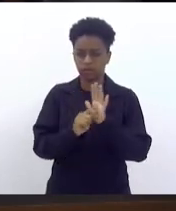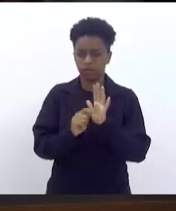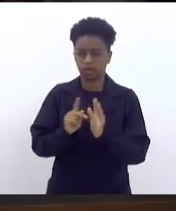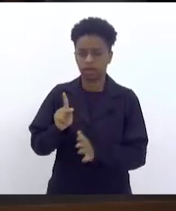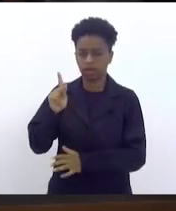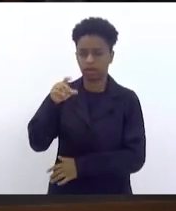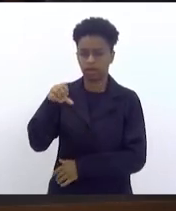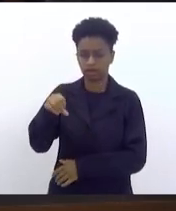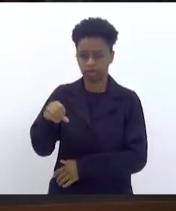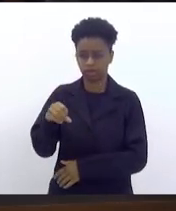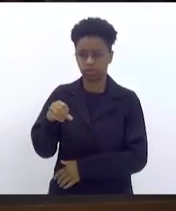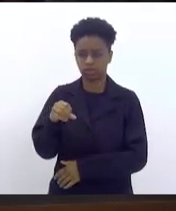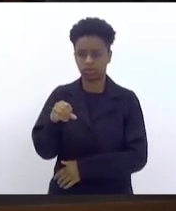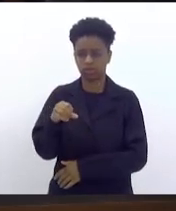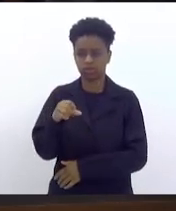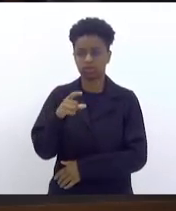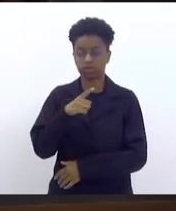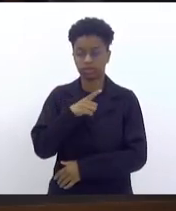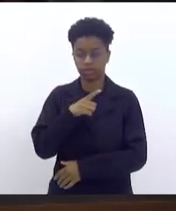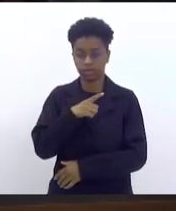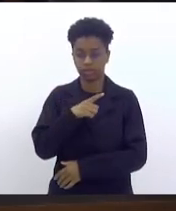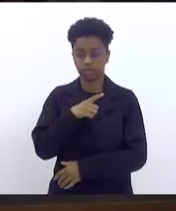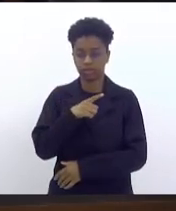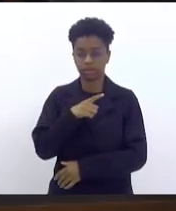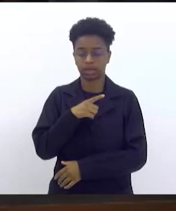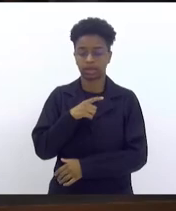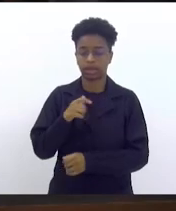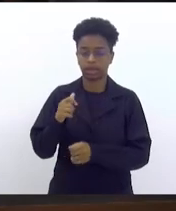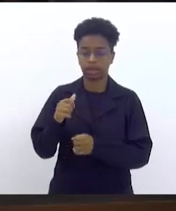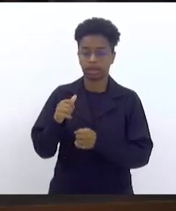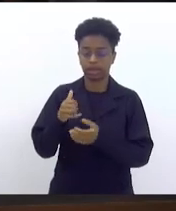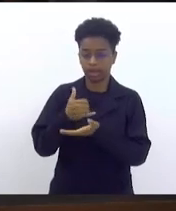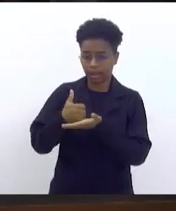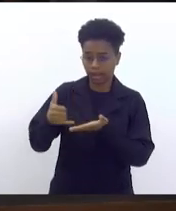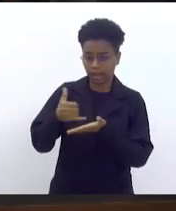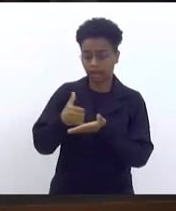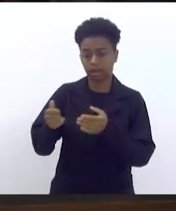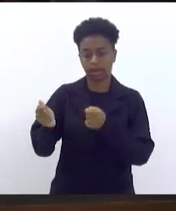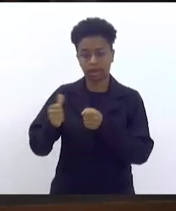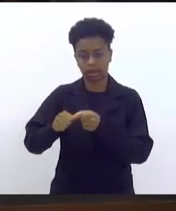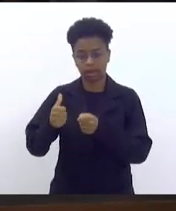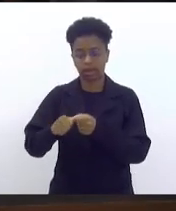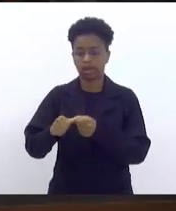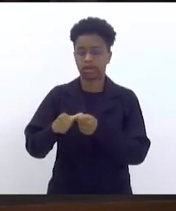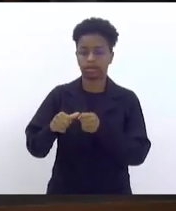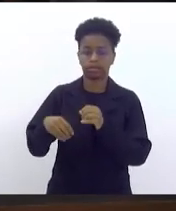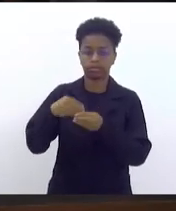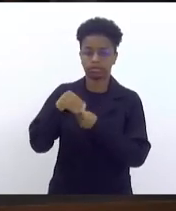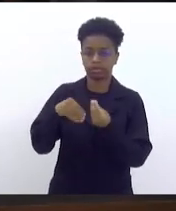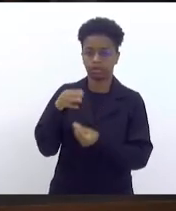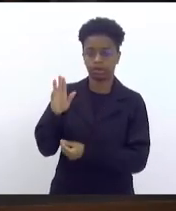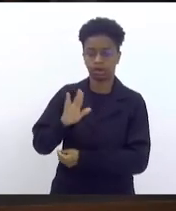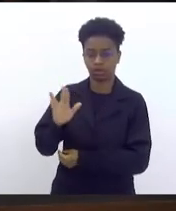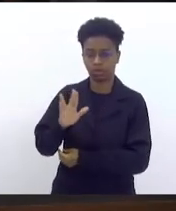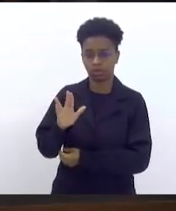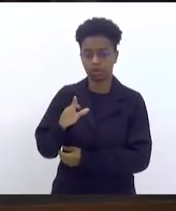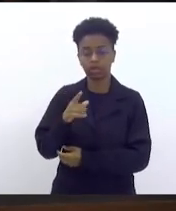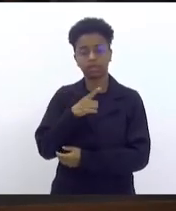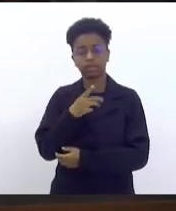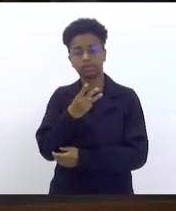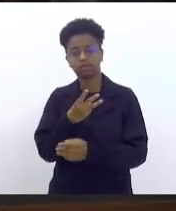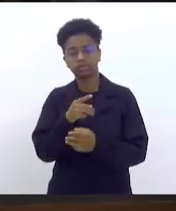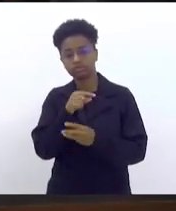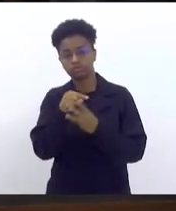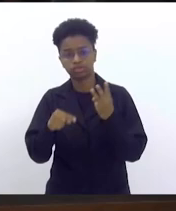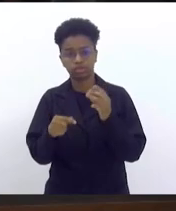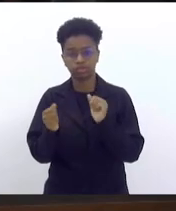ela tenha substância ela tem um crack a cocaína e a maconha são essas três